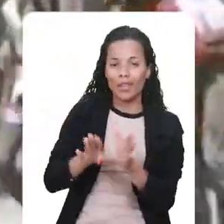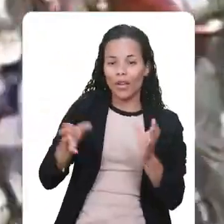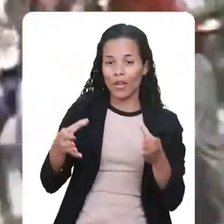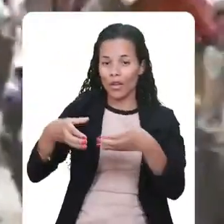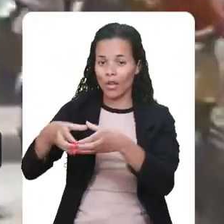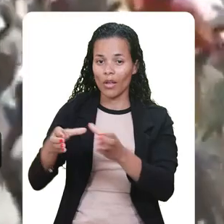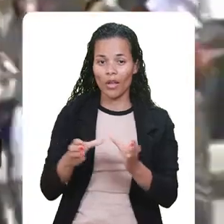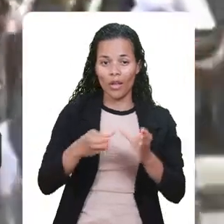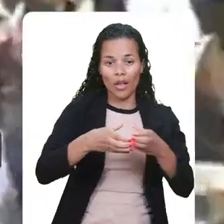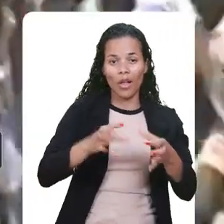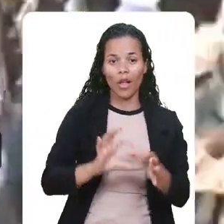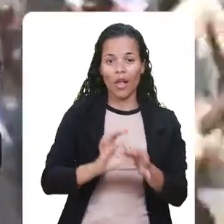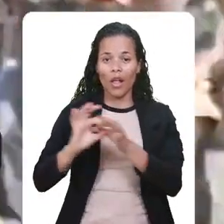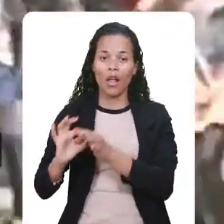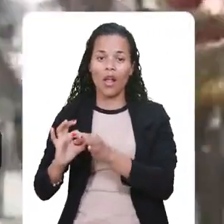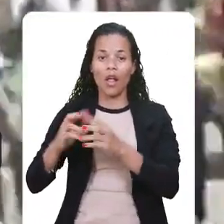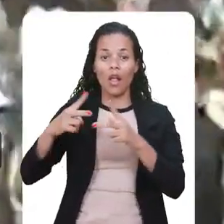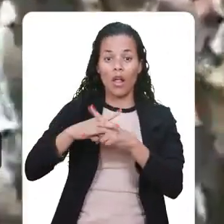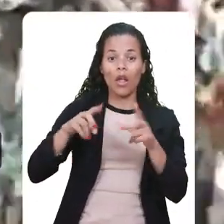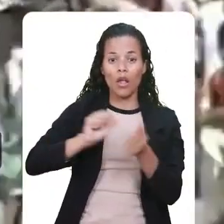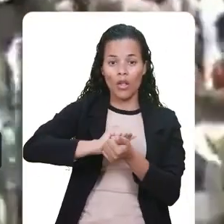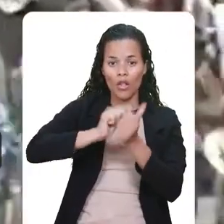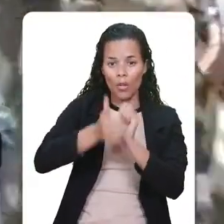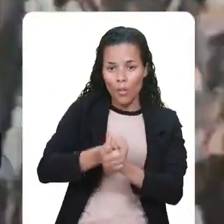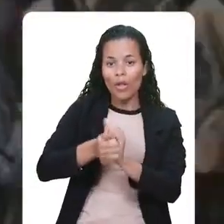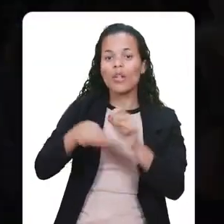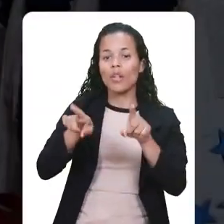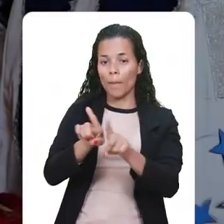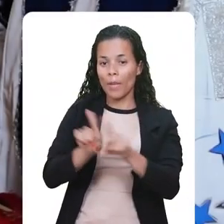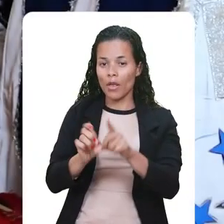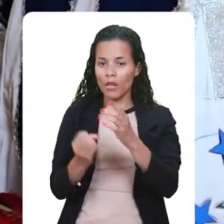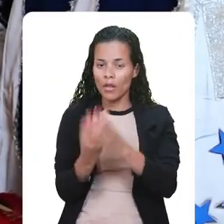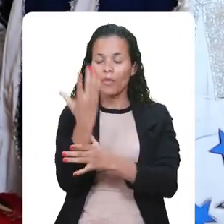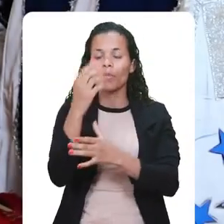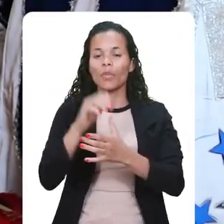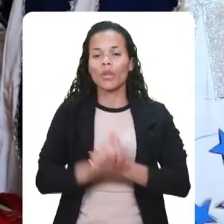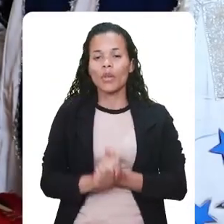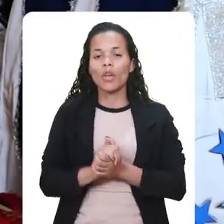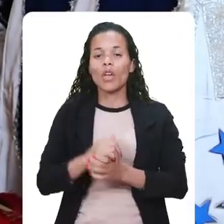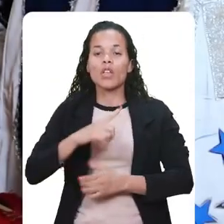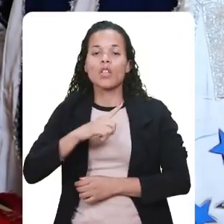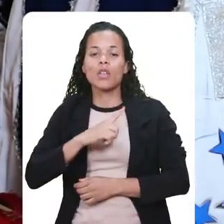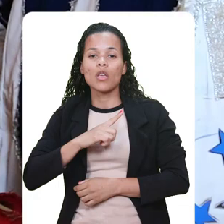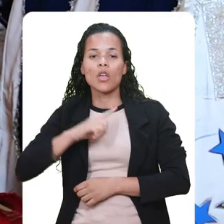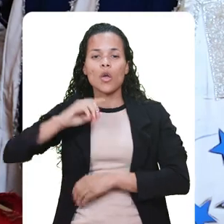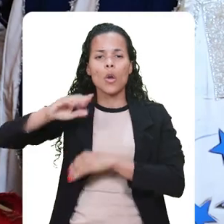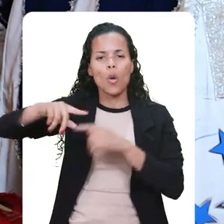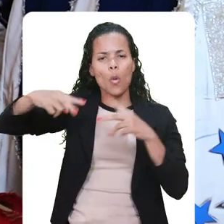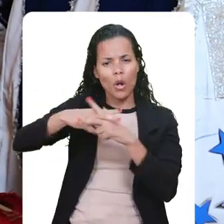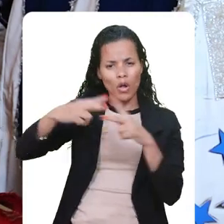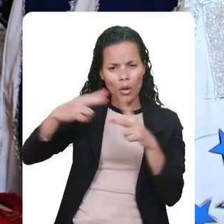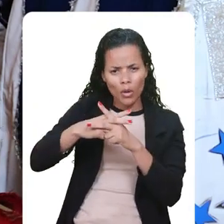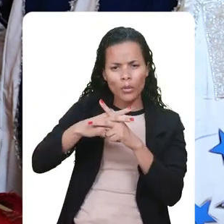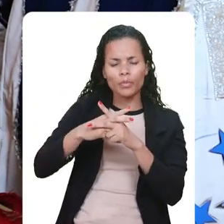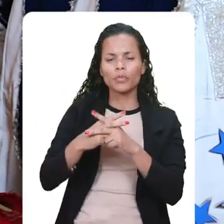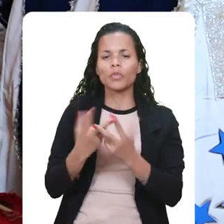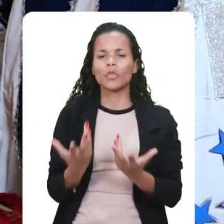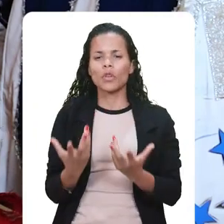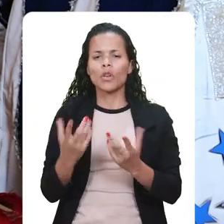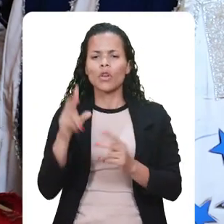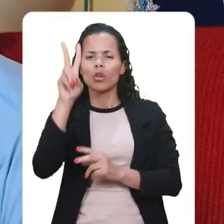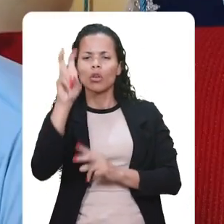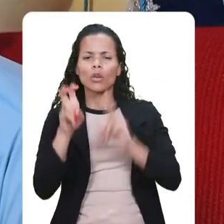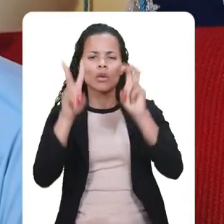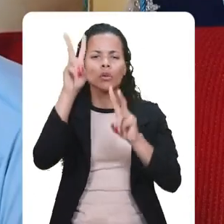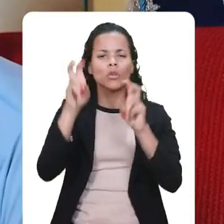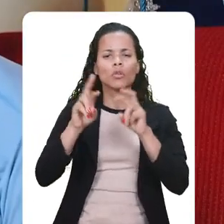era tanta que foram criadas lendas a partir dos confrontos. Existe uma disputa por questão de